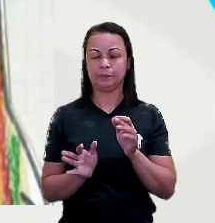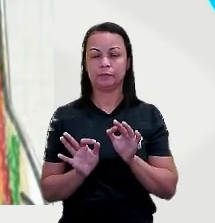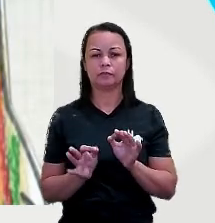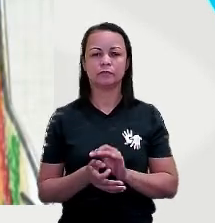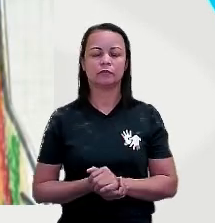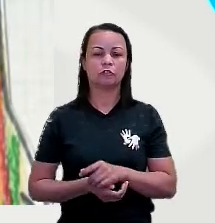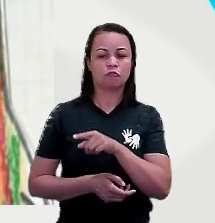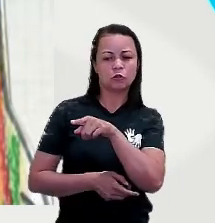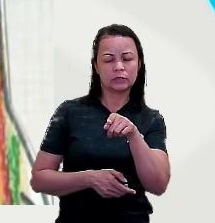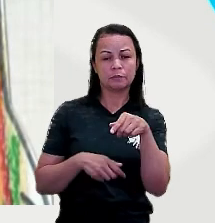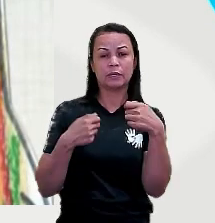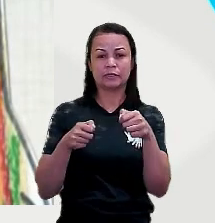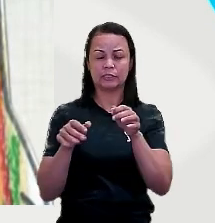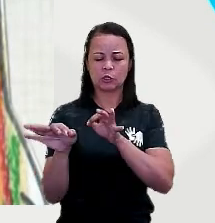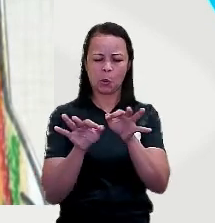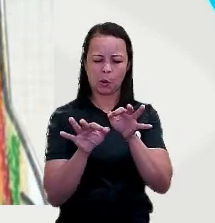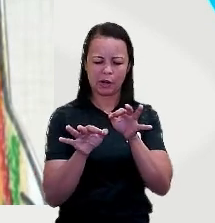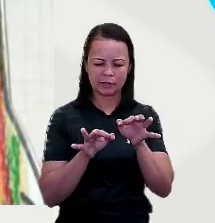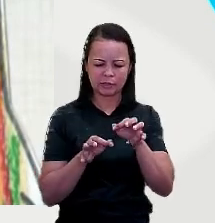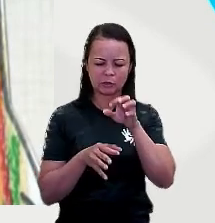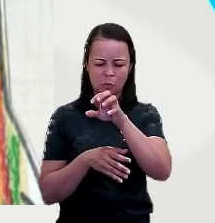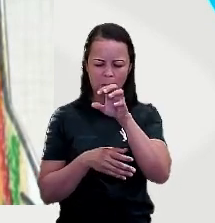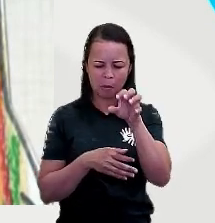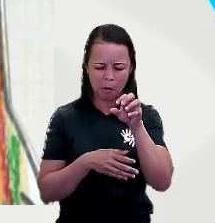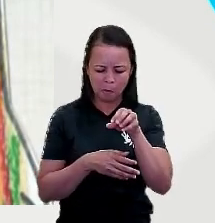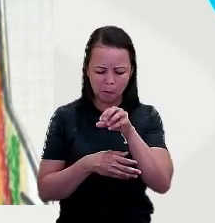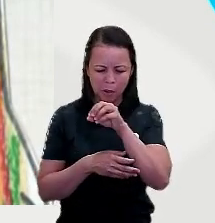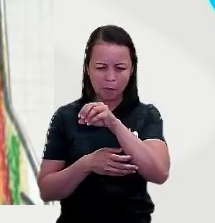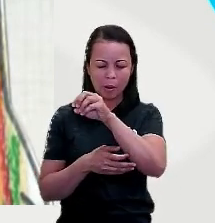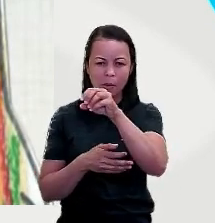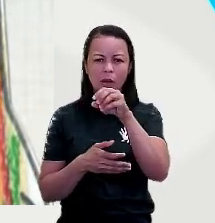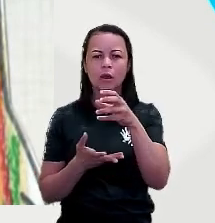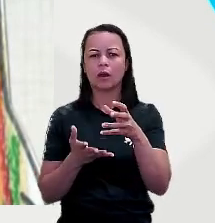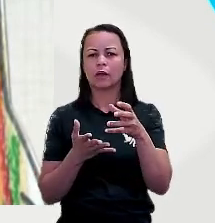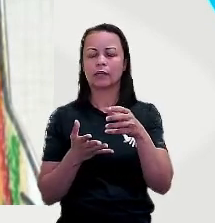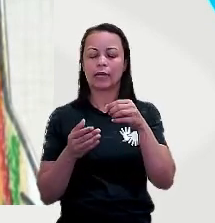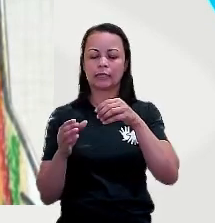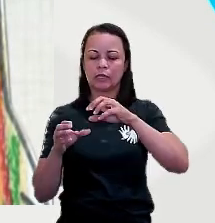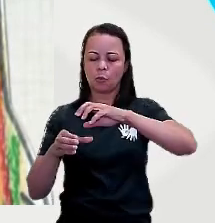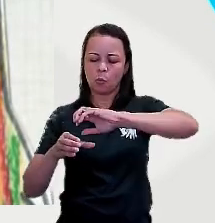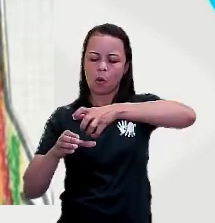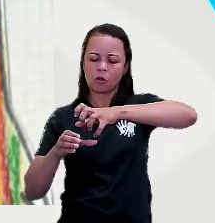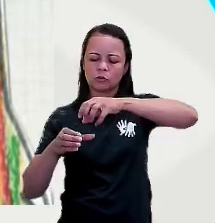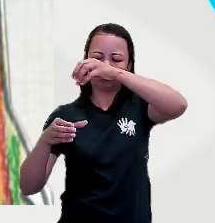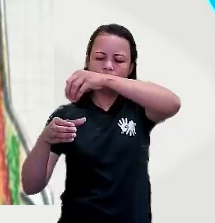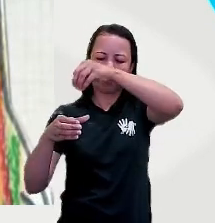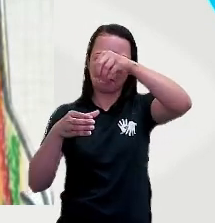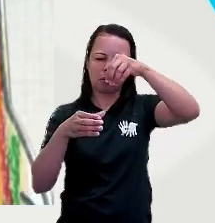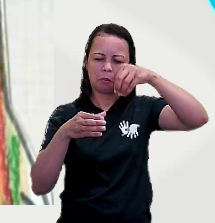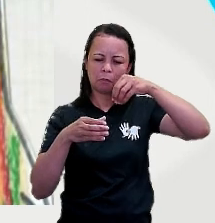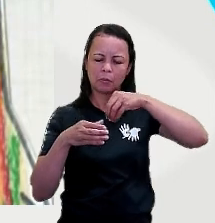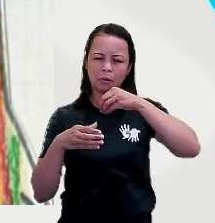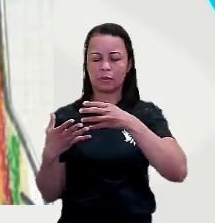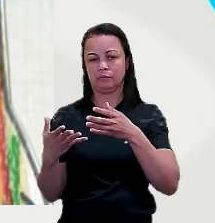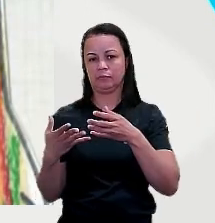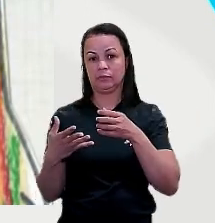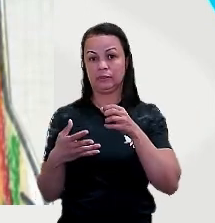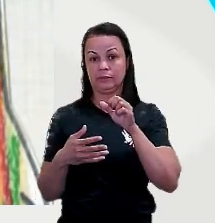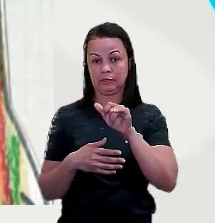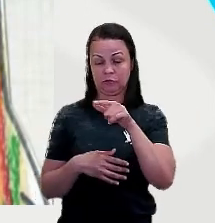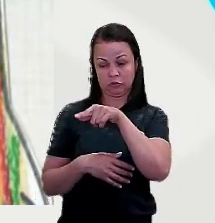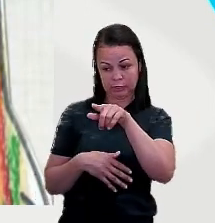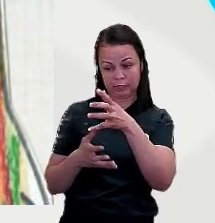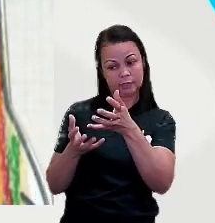Você tem que separá-las e colocá-las cada uma em seu pote. Se quiser, eu te ajudo